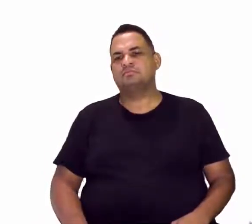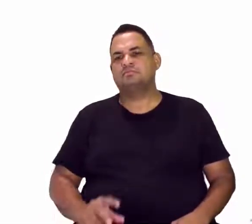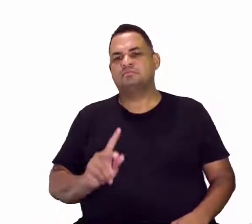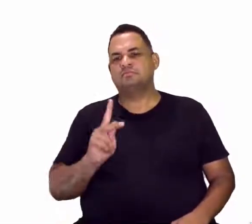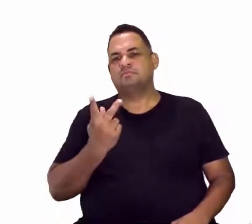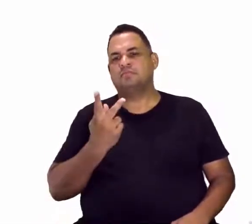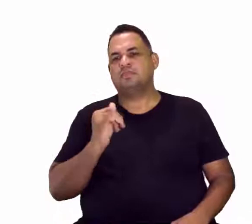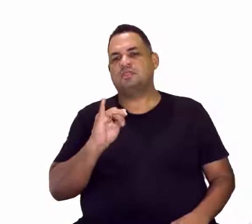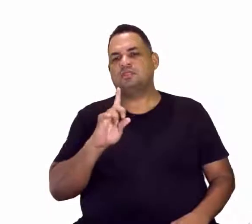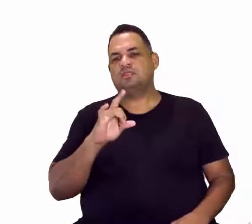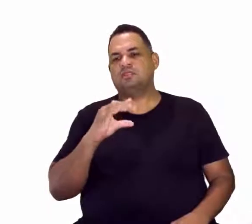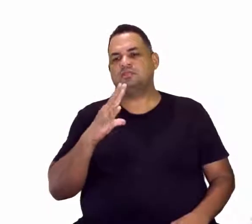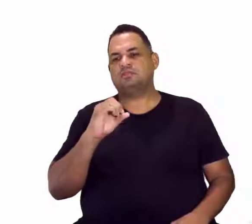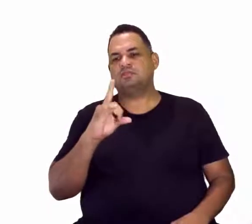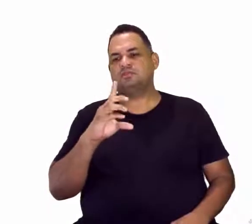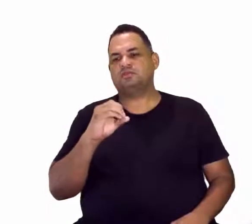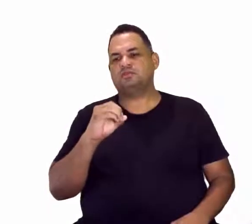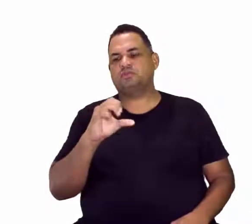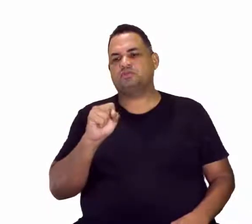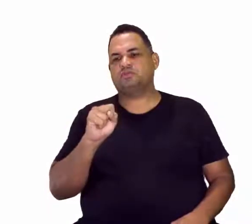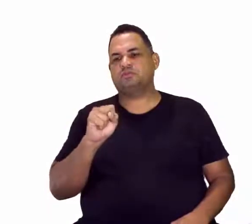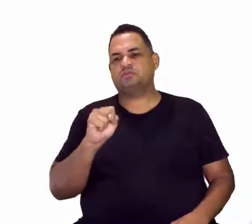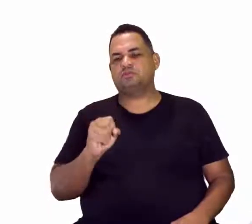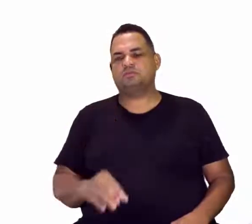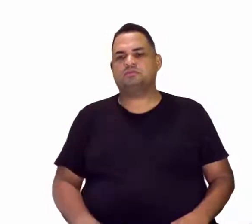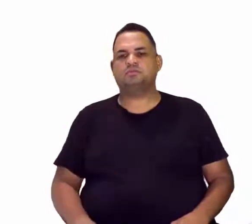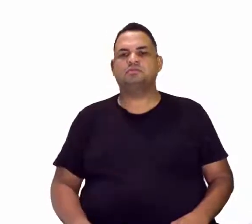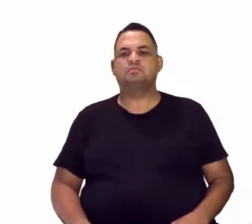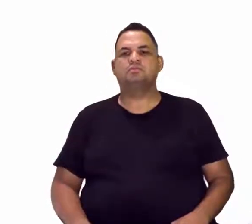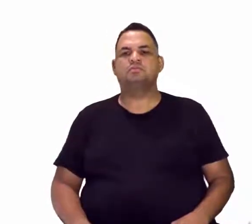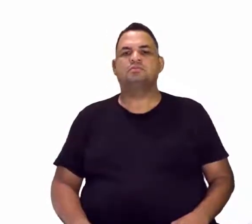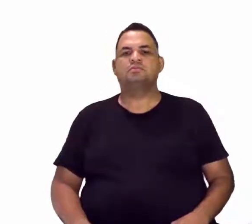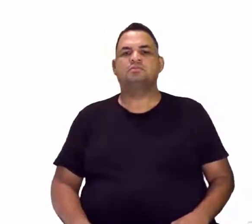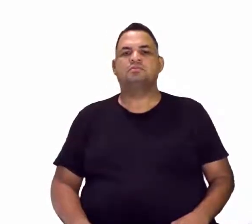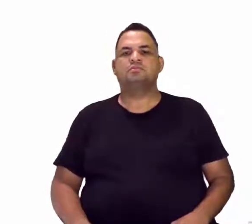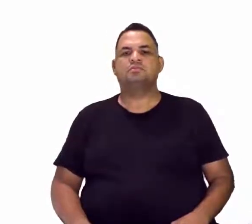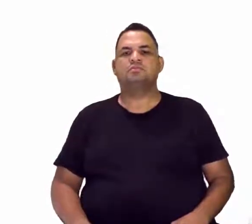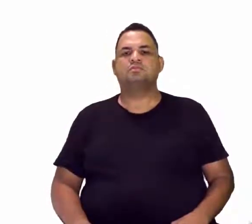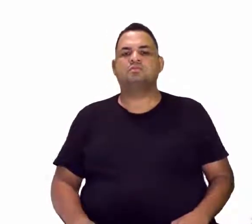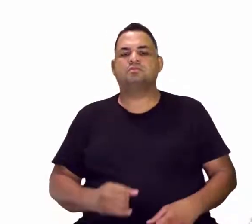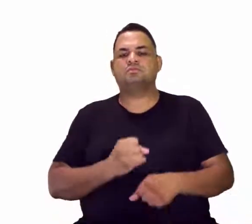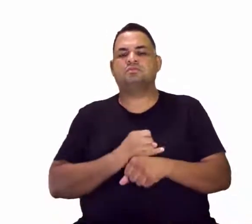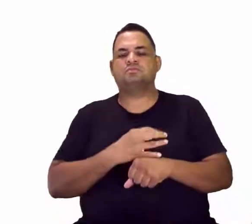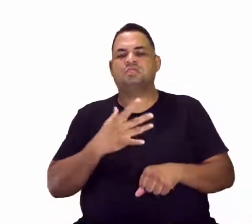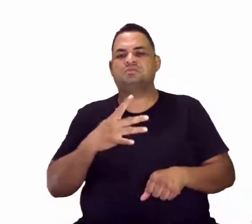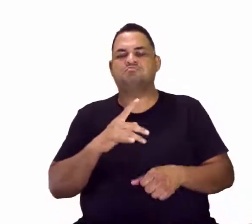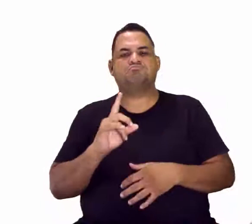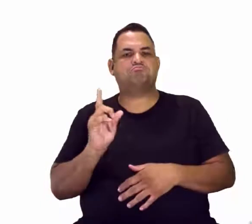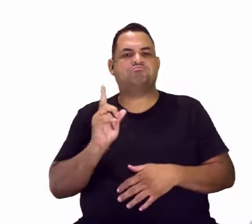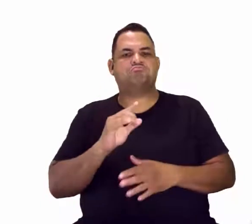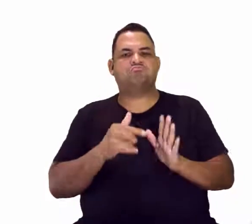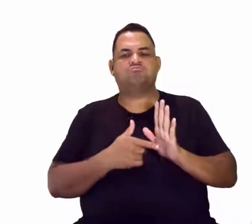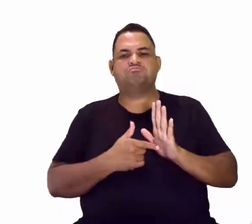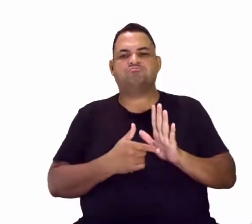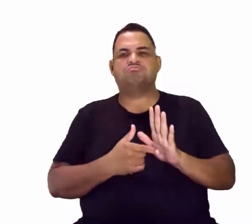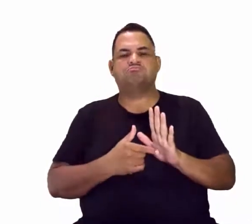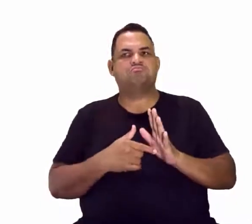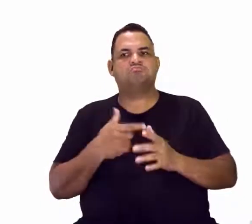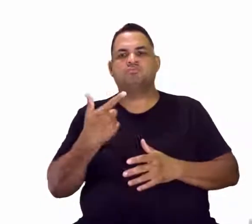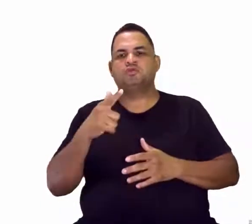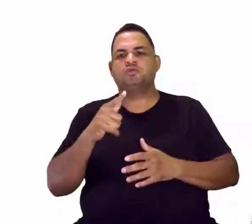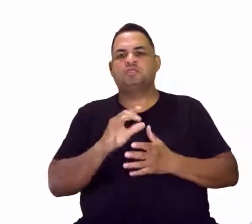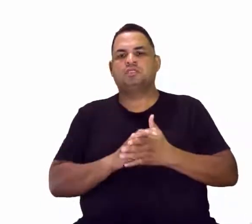hidrácidos. A gente vai já falar a fundo dele. É um ácido que não apresenta